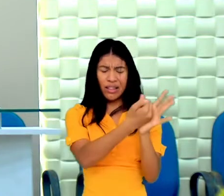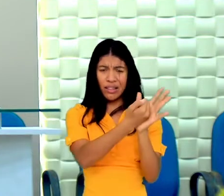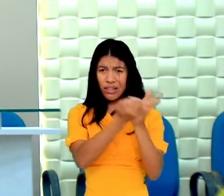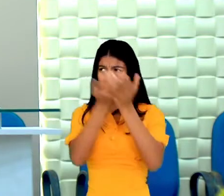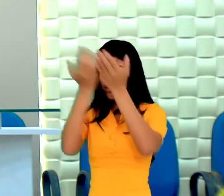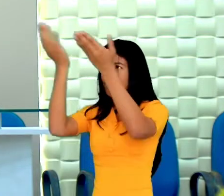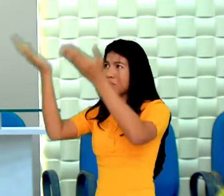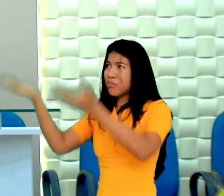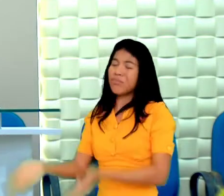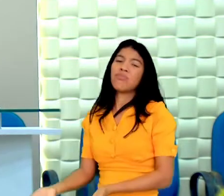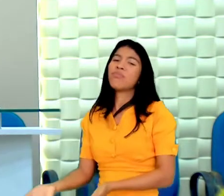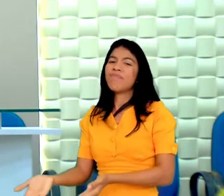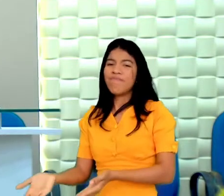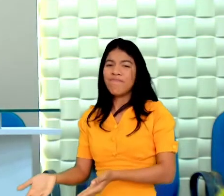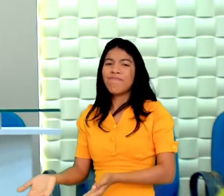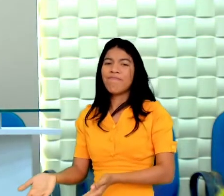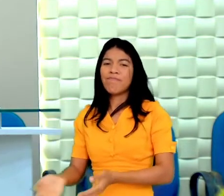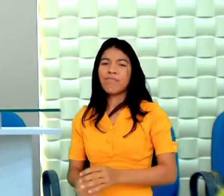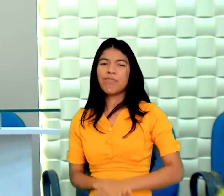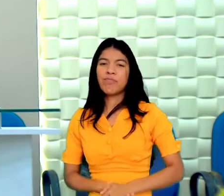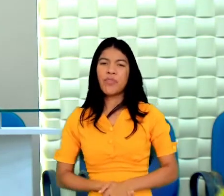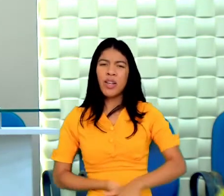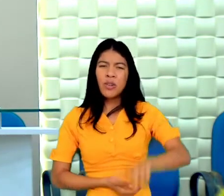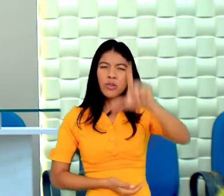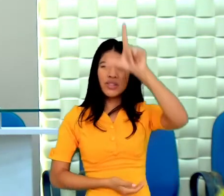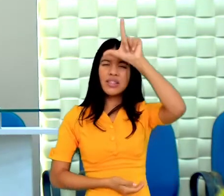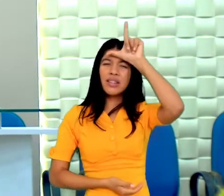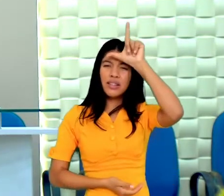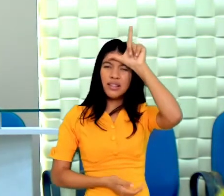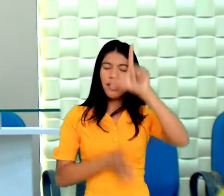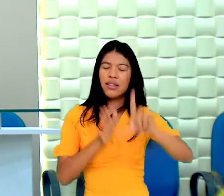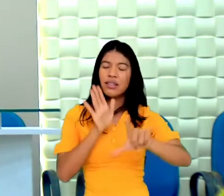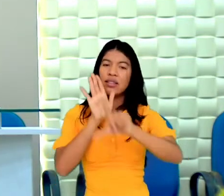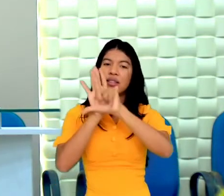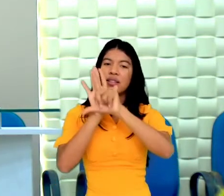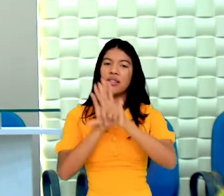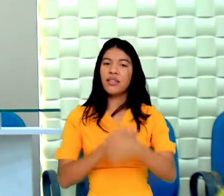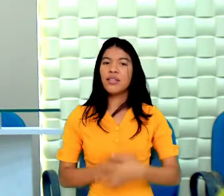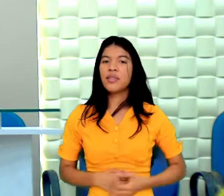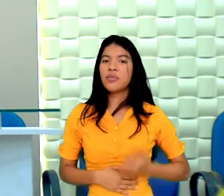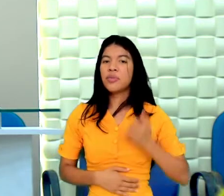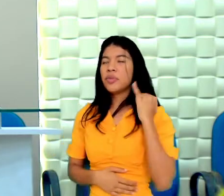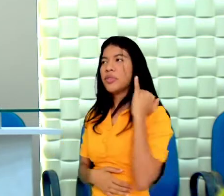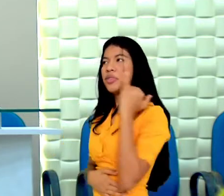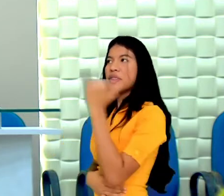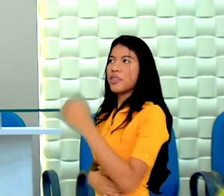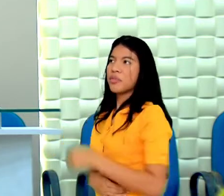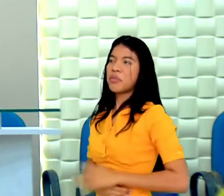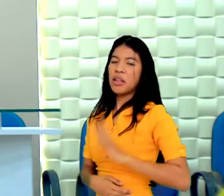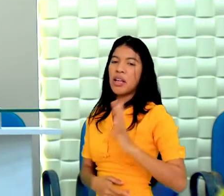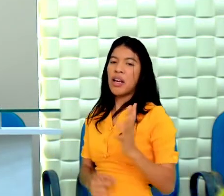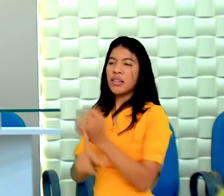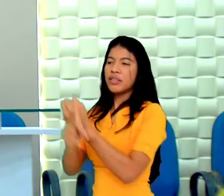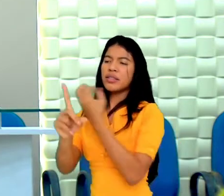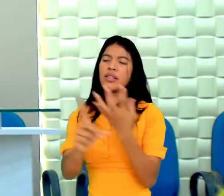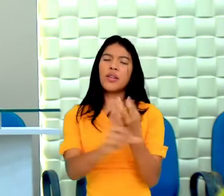ali, o sumo sacerdote e os outros, diziam: salvou os outros e não salva a si mesmo? Desça da cruz se